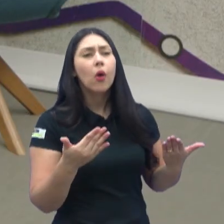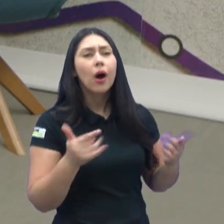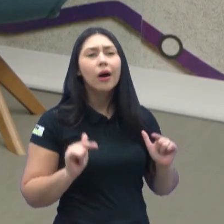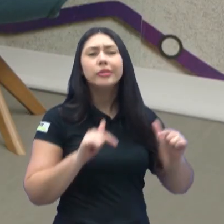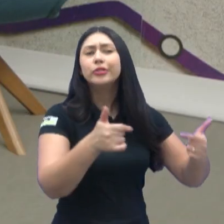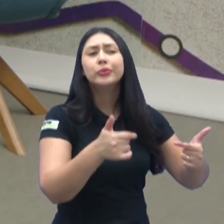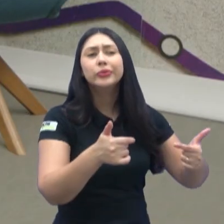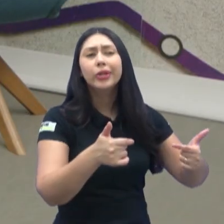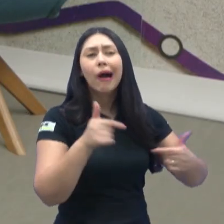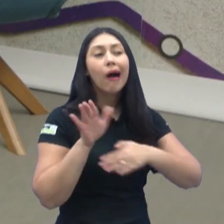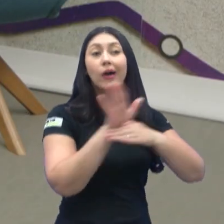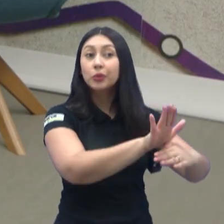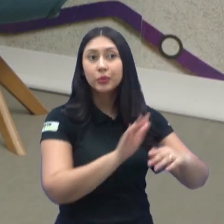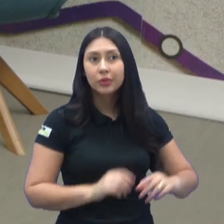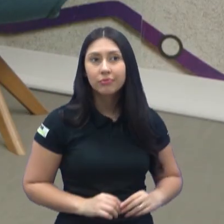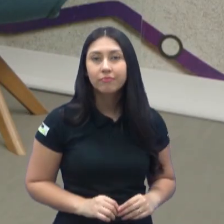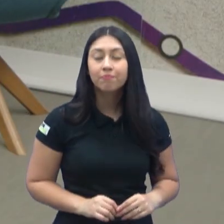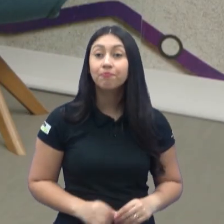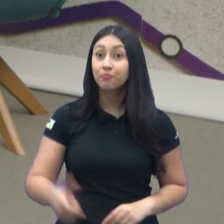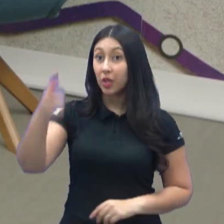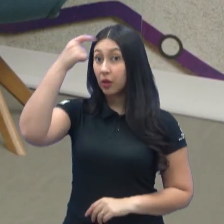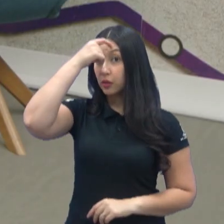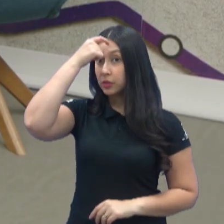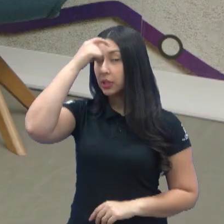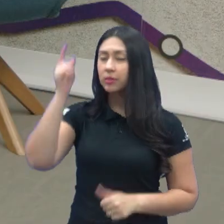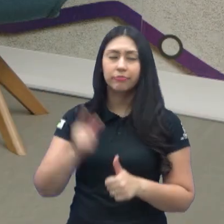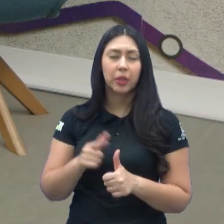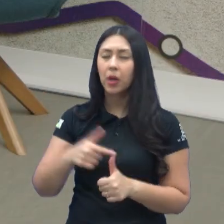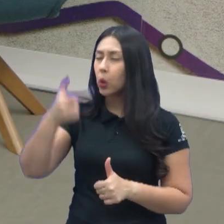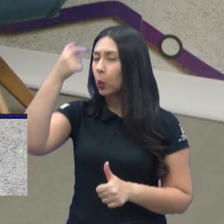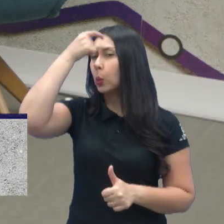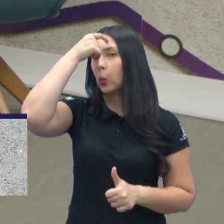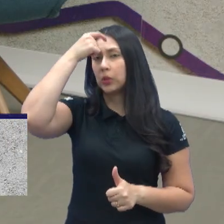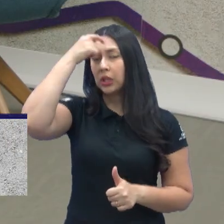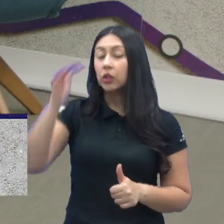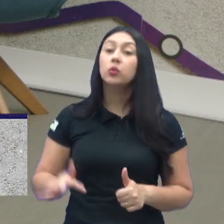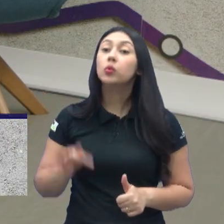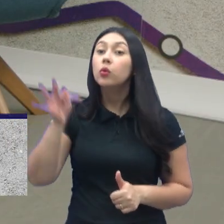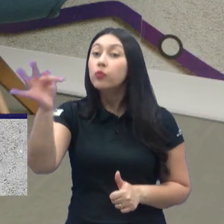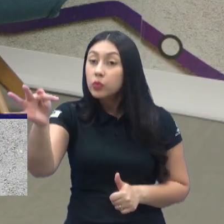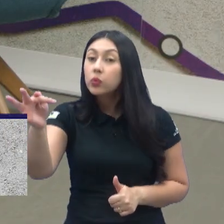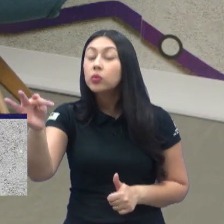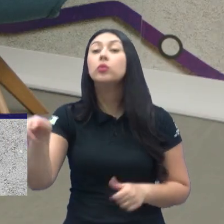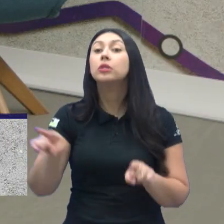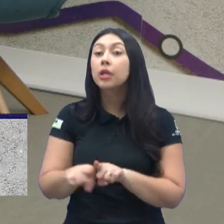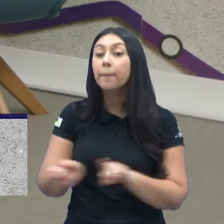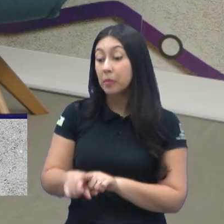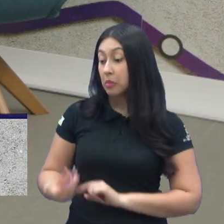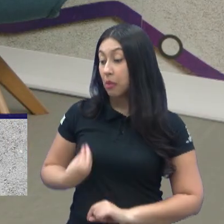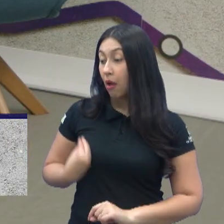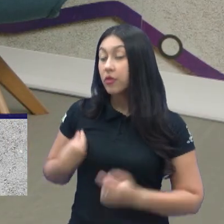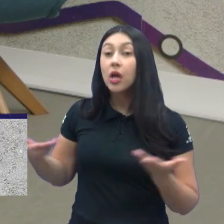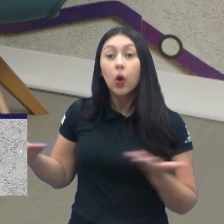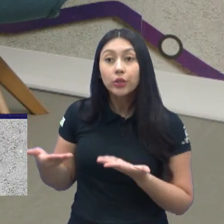melhor? A gente ter consciência primeiro, né? Ter consciência do futuro, ter consciência da nossa situação e se